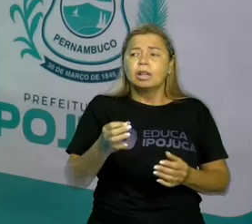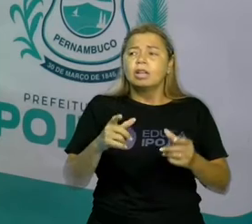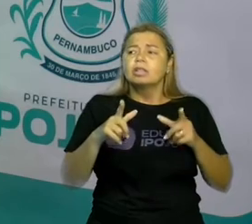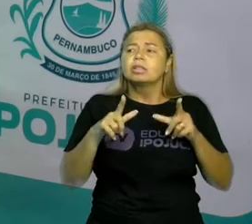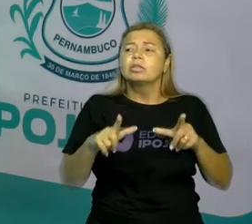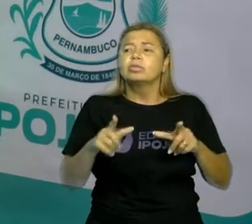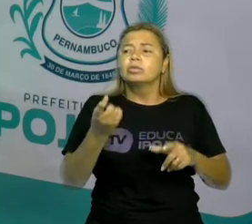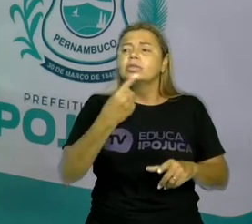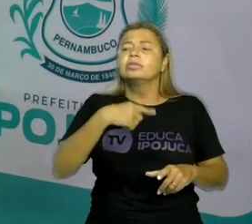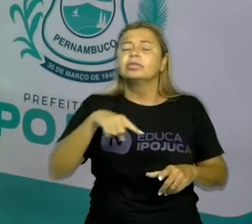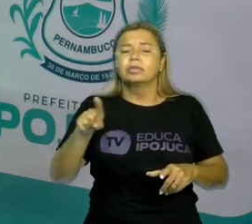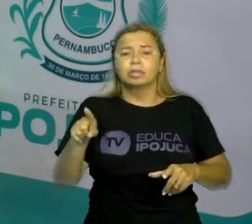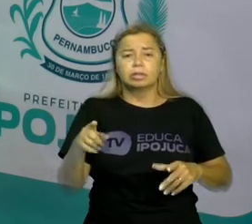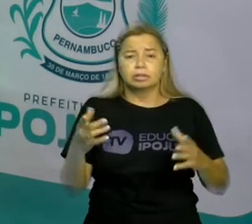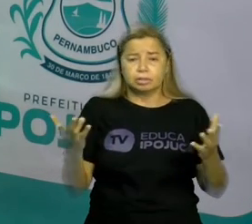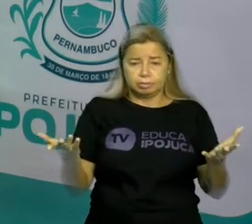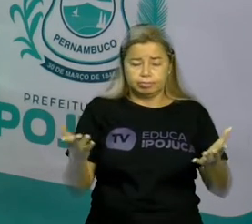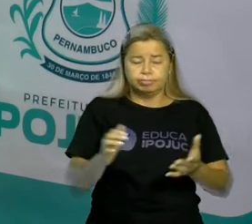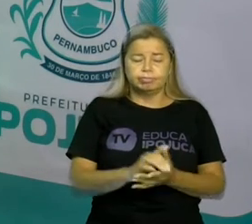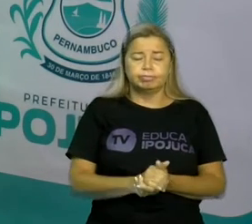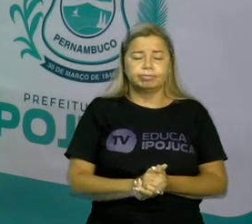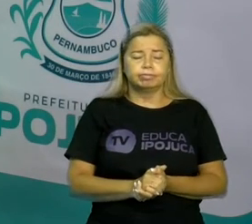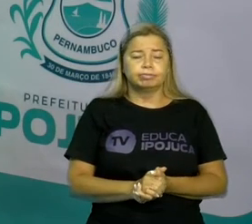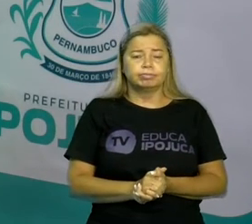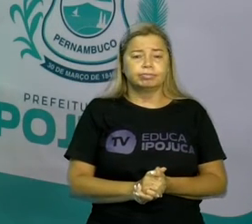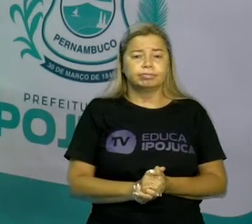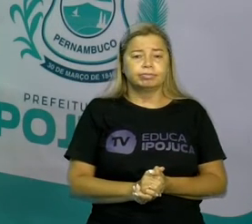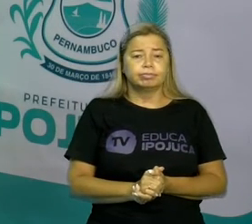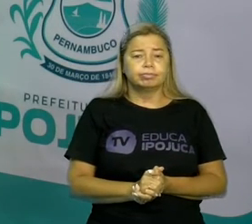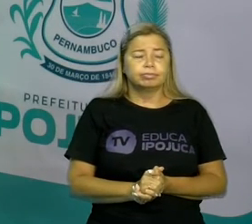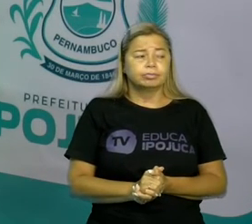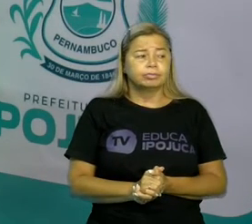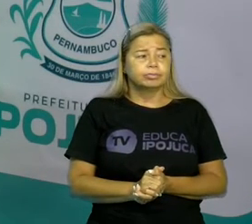uso movimentar nos Passos